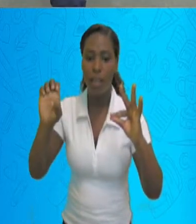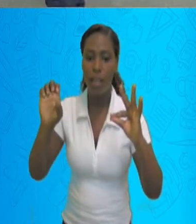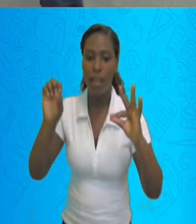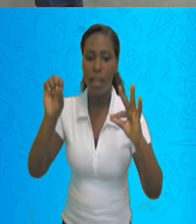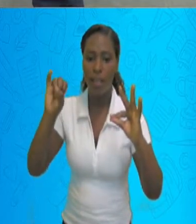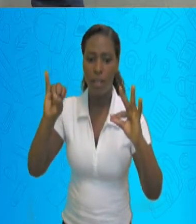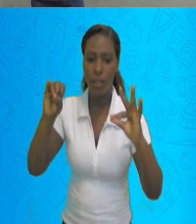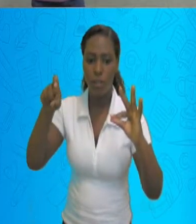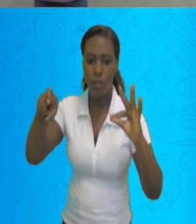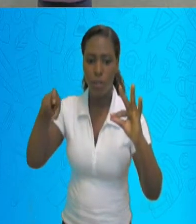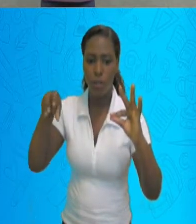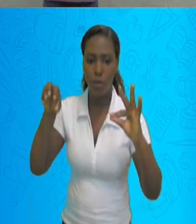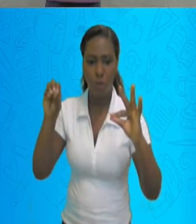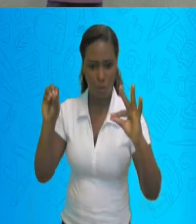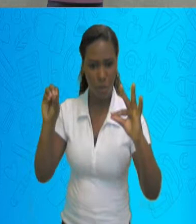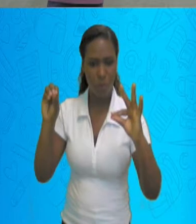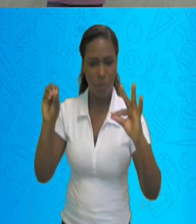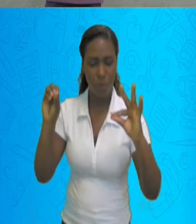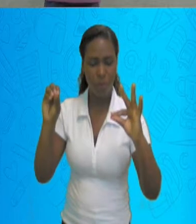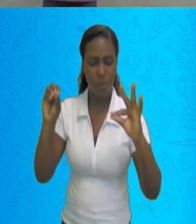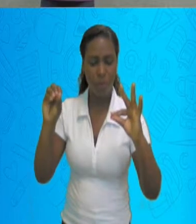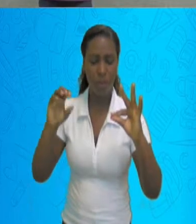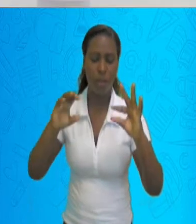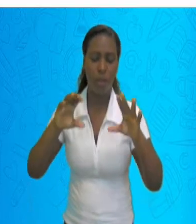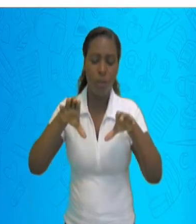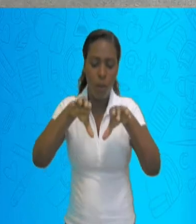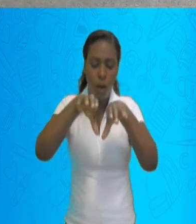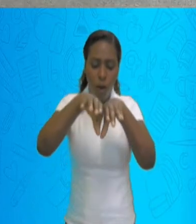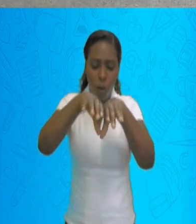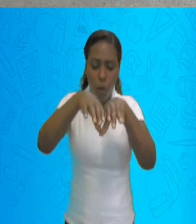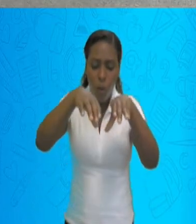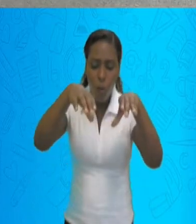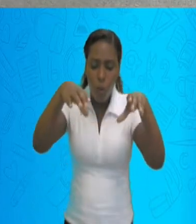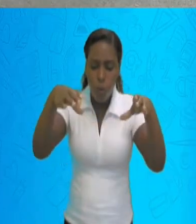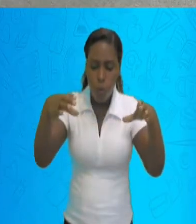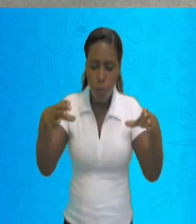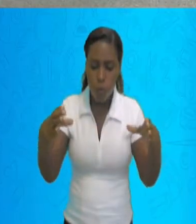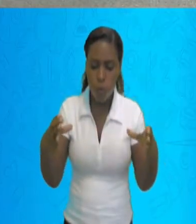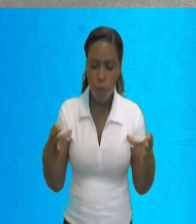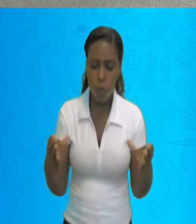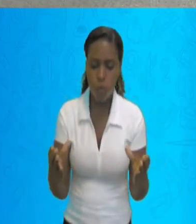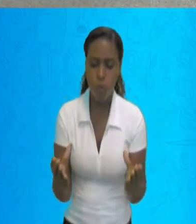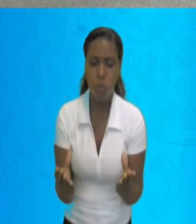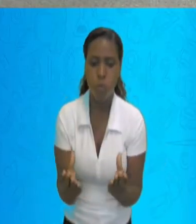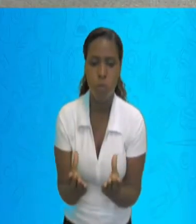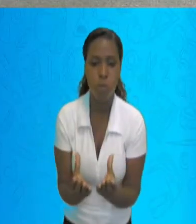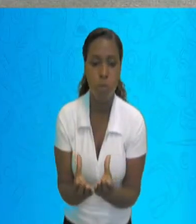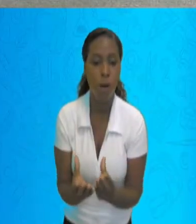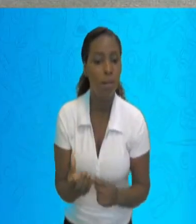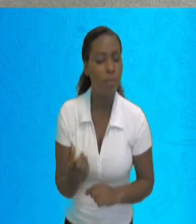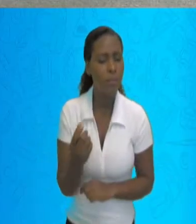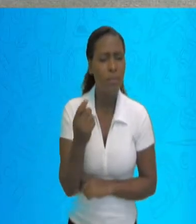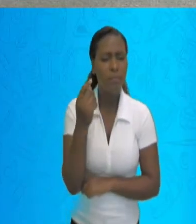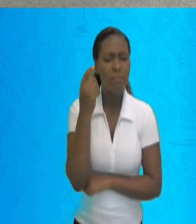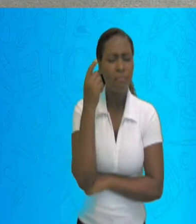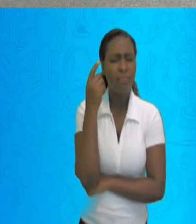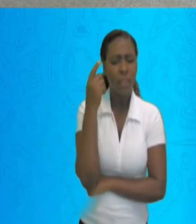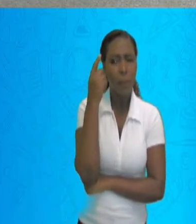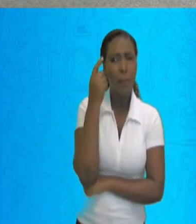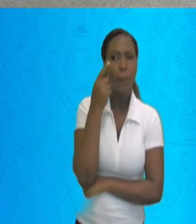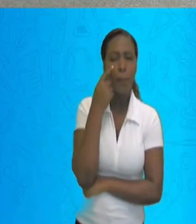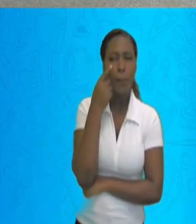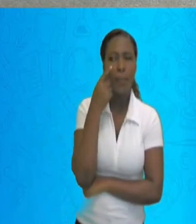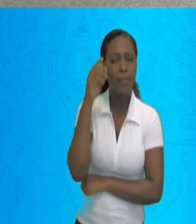Então, por que eles são conhecidos como os corpos redondos? Se você imaginar, pegar uma bola de futebol e uma caixa, né? Uma